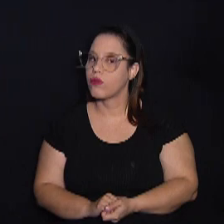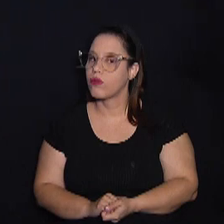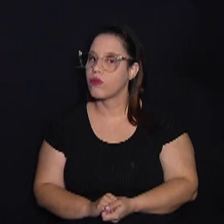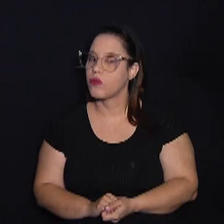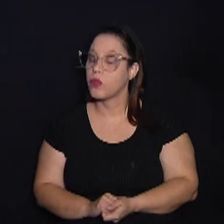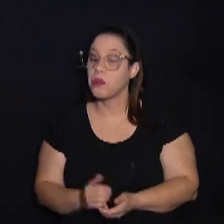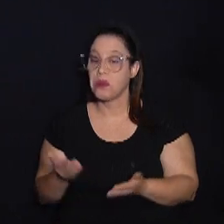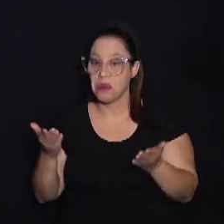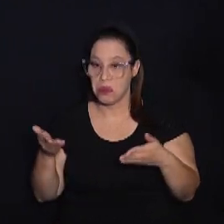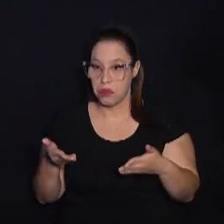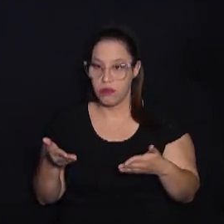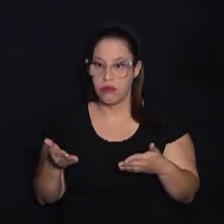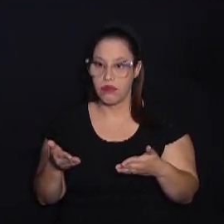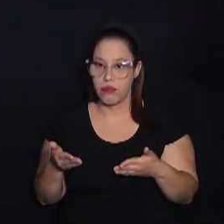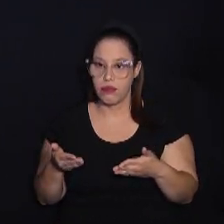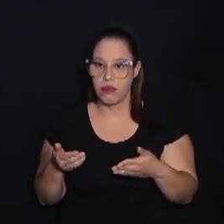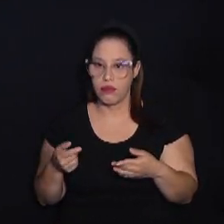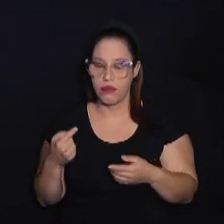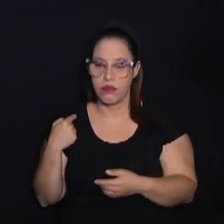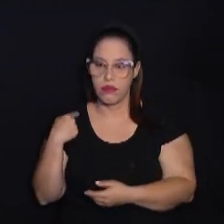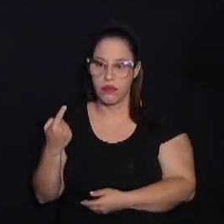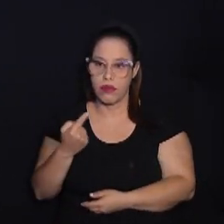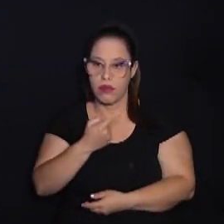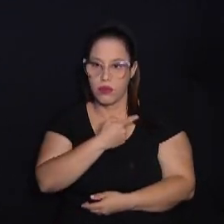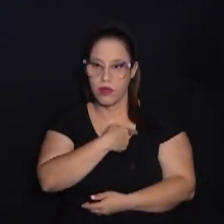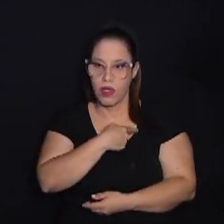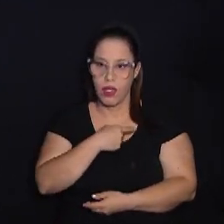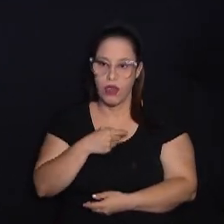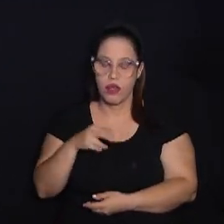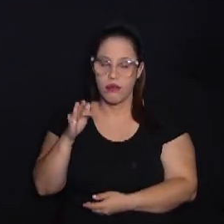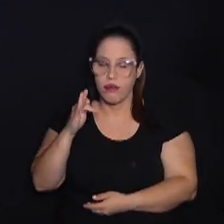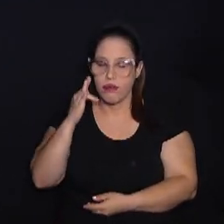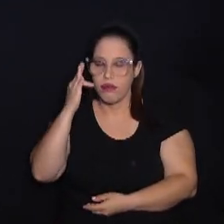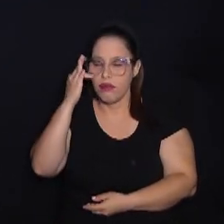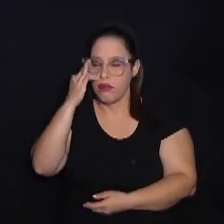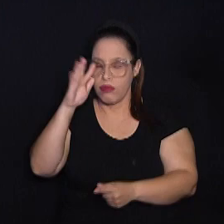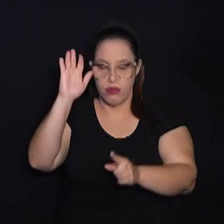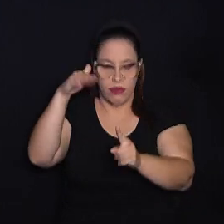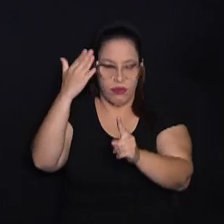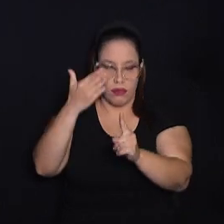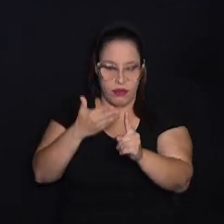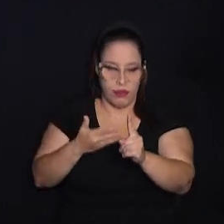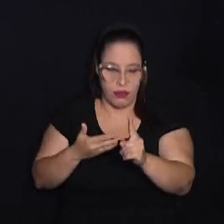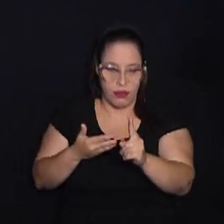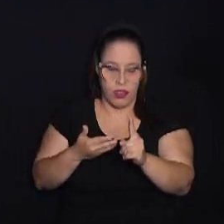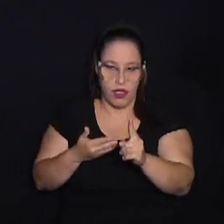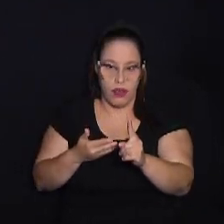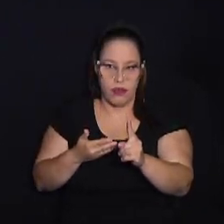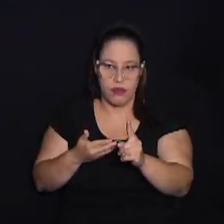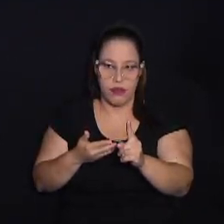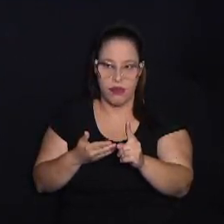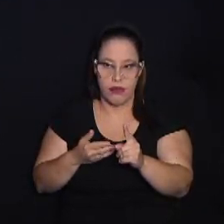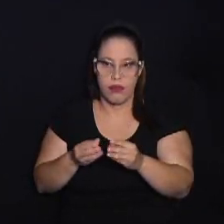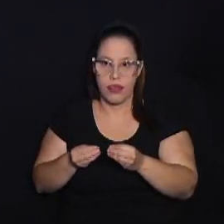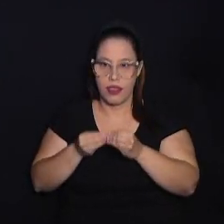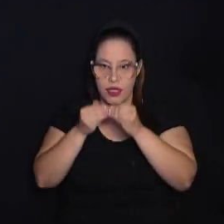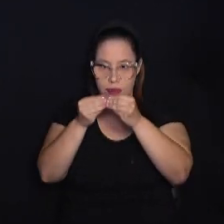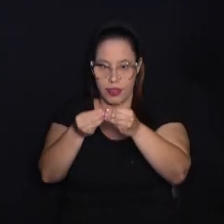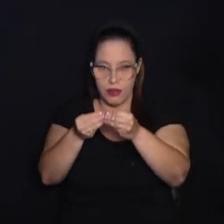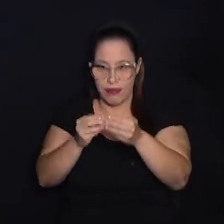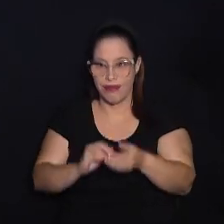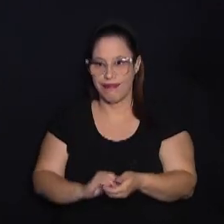E neste momento, nós faremos uma entrega de flores à nossa homenageada pelas mãos do nosso anfitrião, Dagoberto.